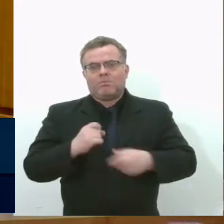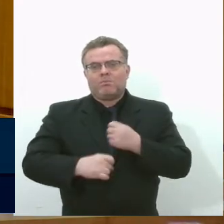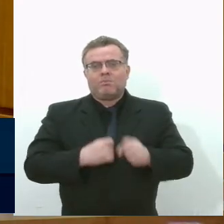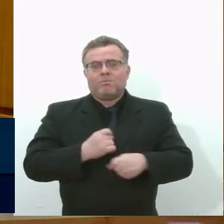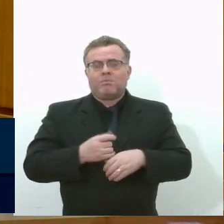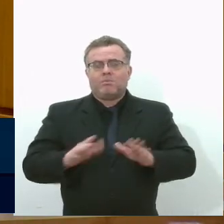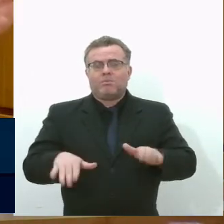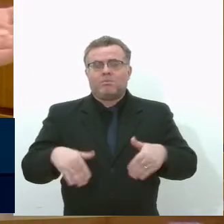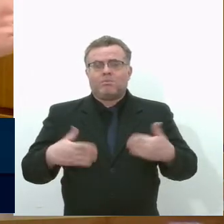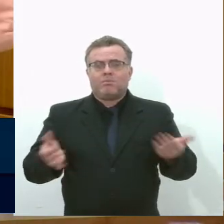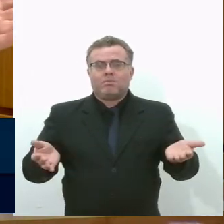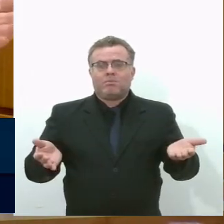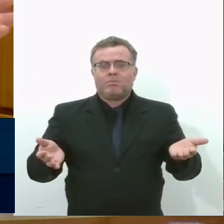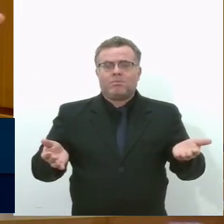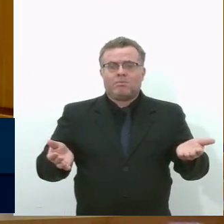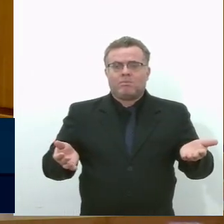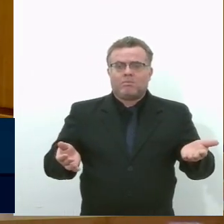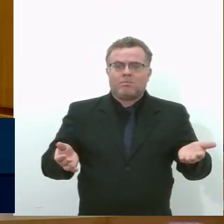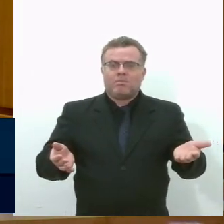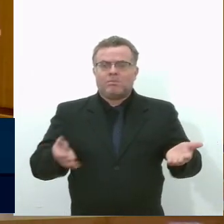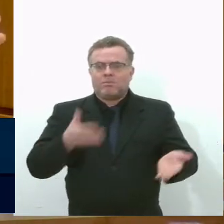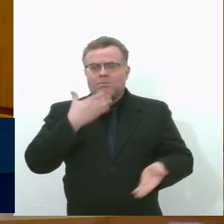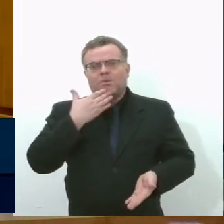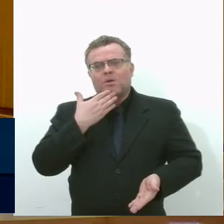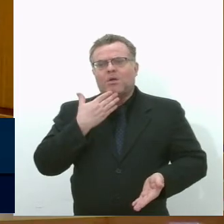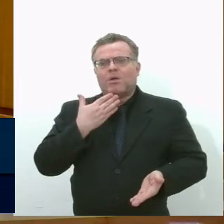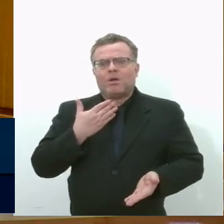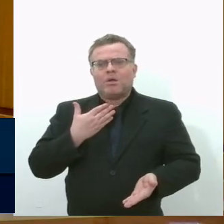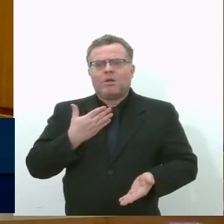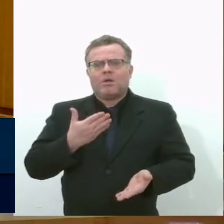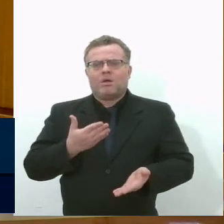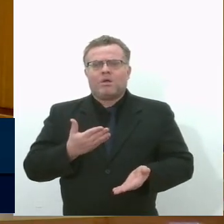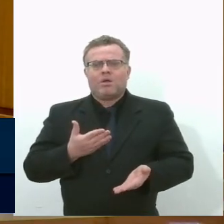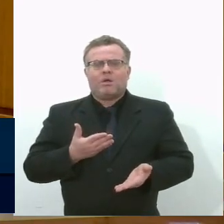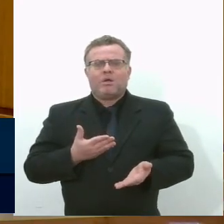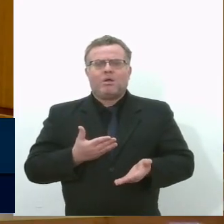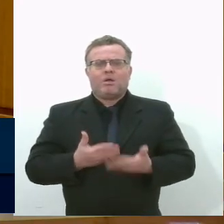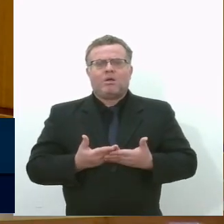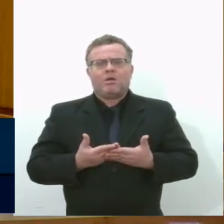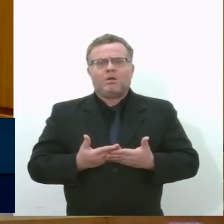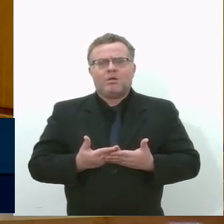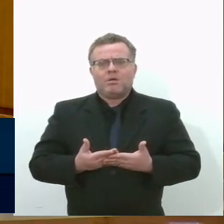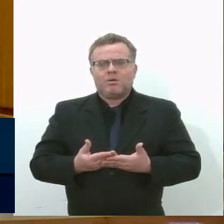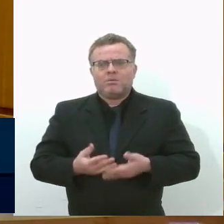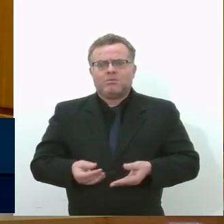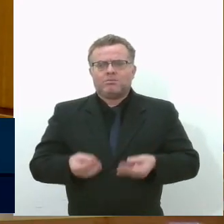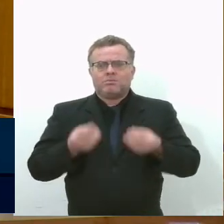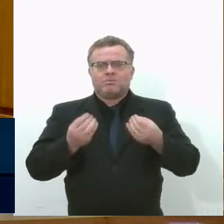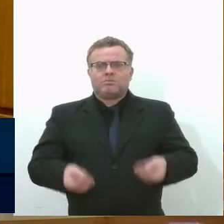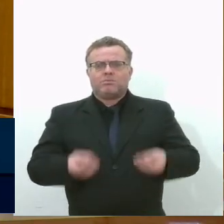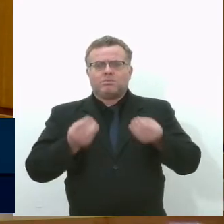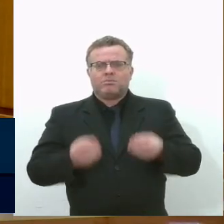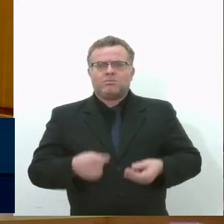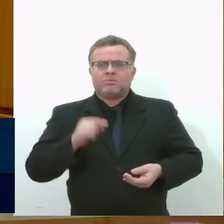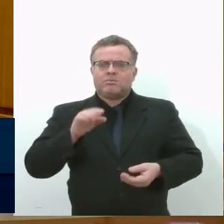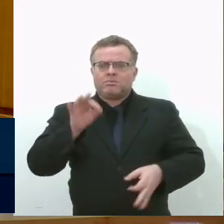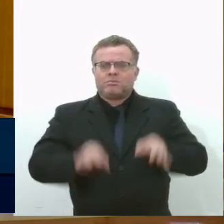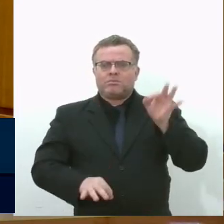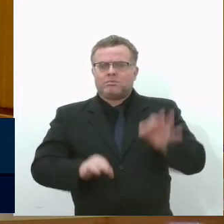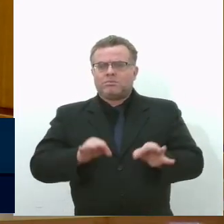Me deixou estarrecido. Como é possível? Parece que o Tribunal de Contas do Estado